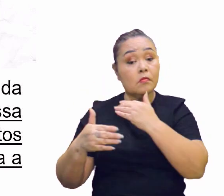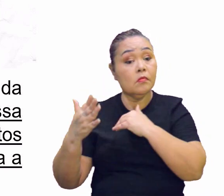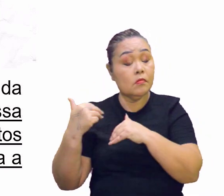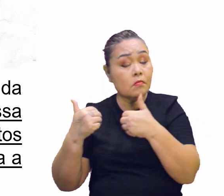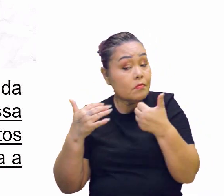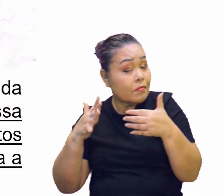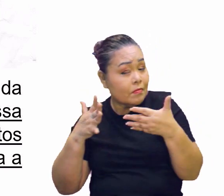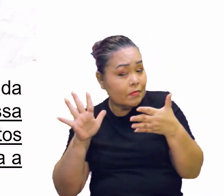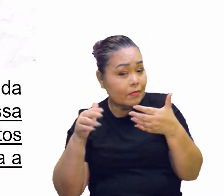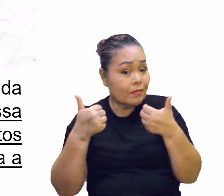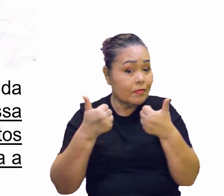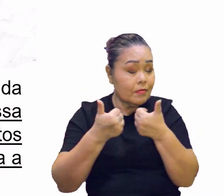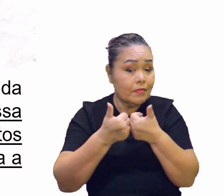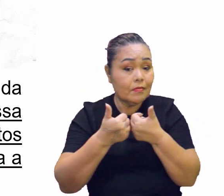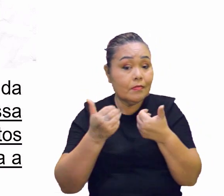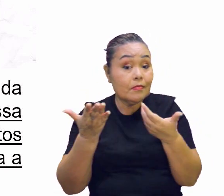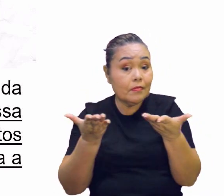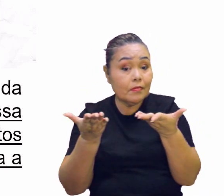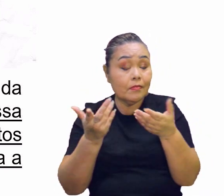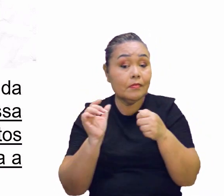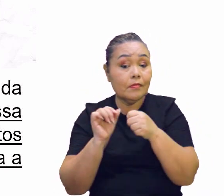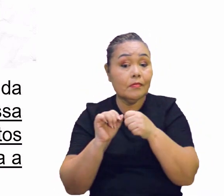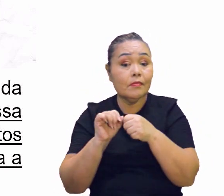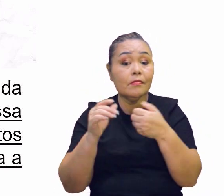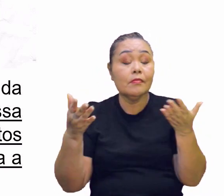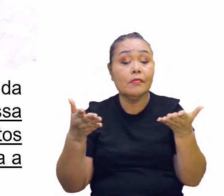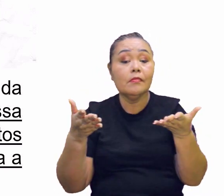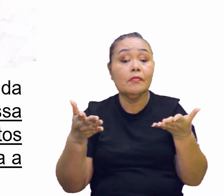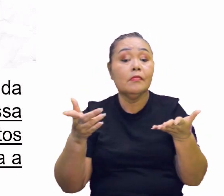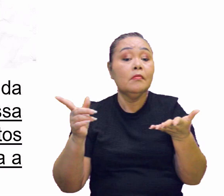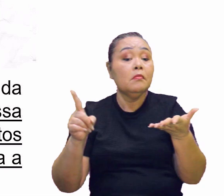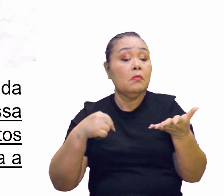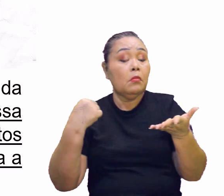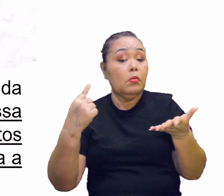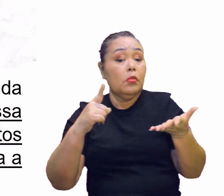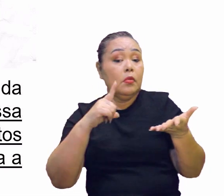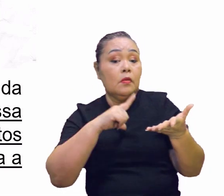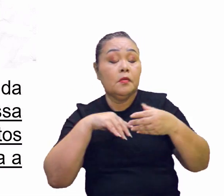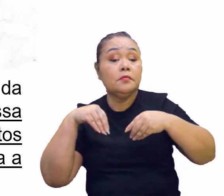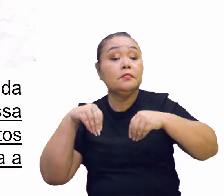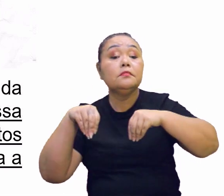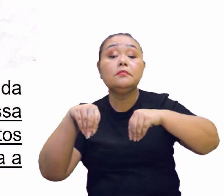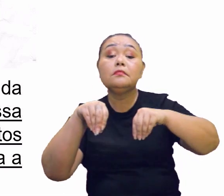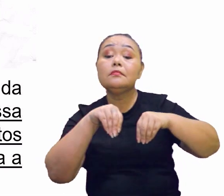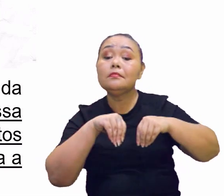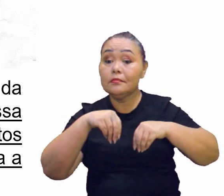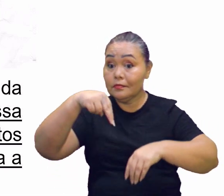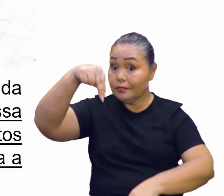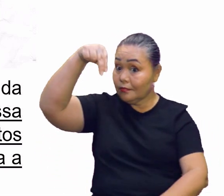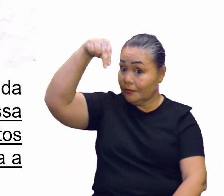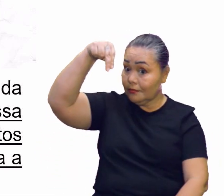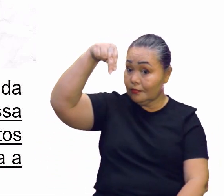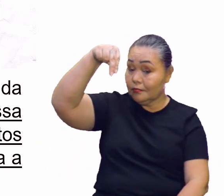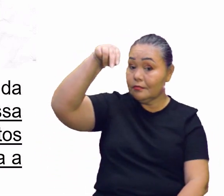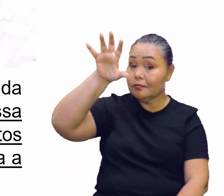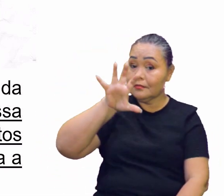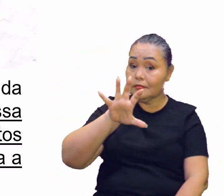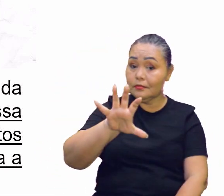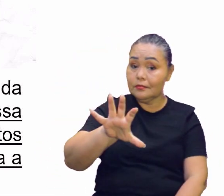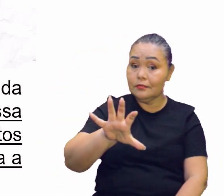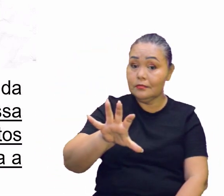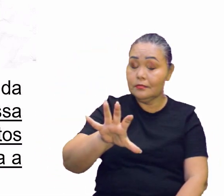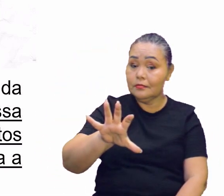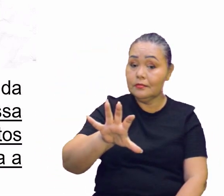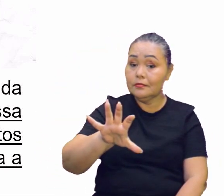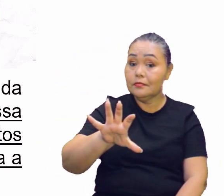Se aproximando já bem realidade. próximo da nossa atual, nós vamos ter aqui ó, a região norte, a região